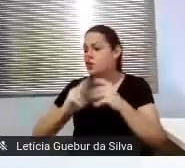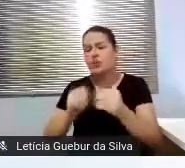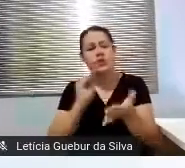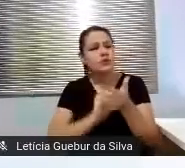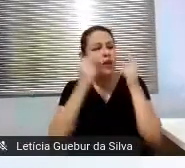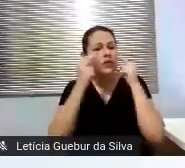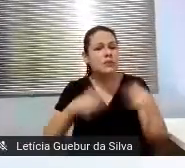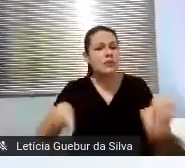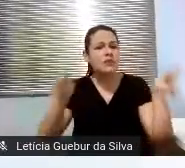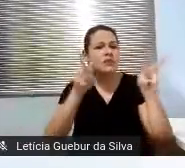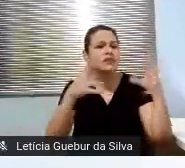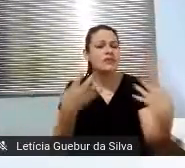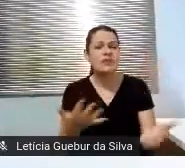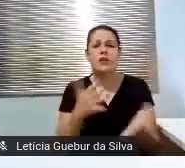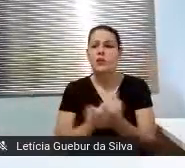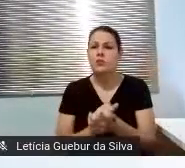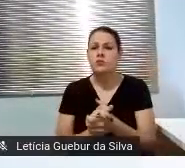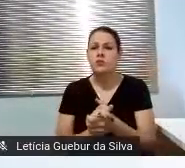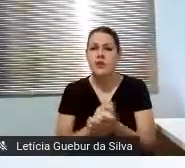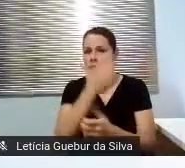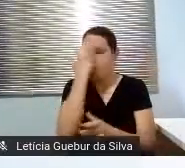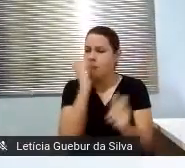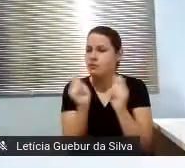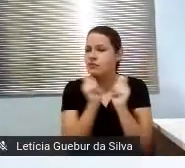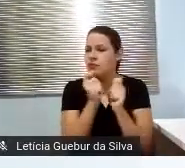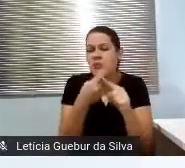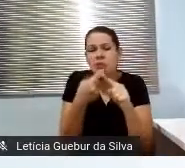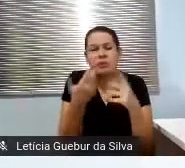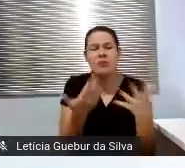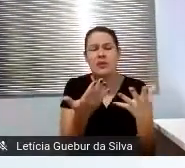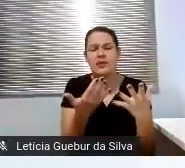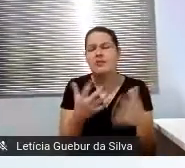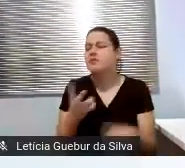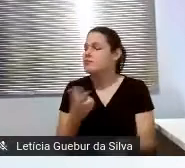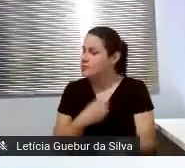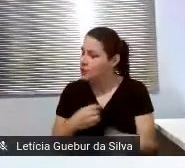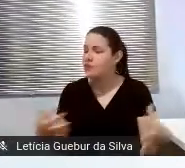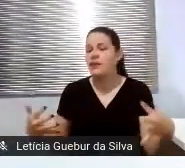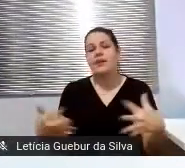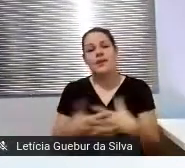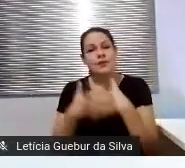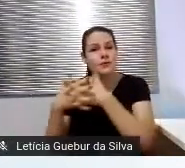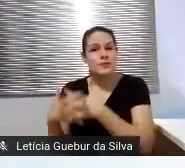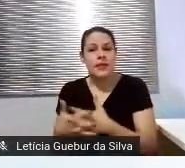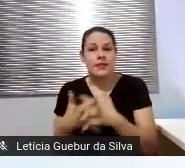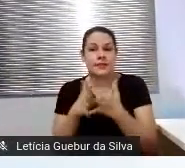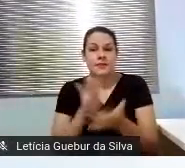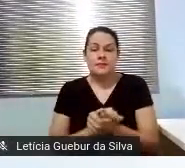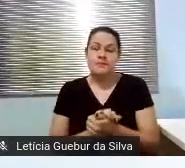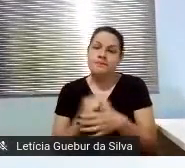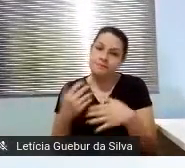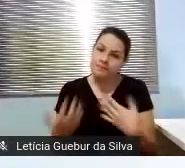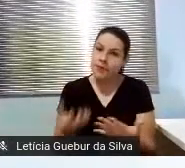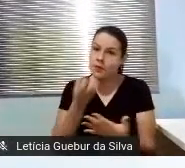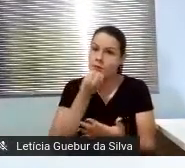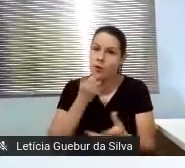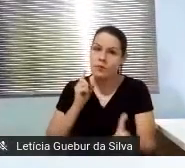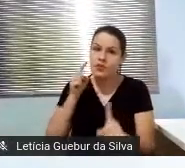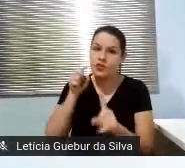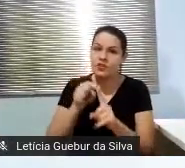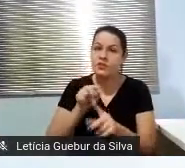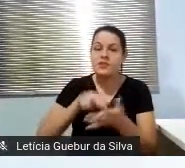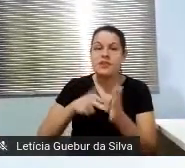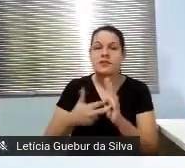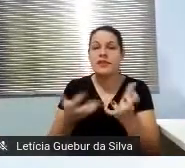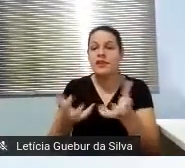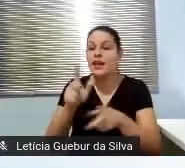ser menos mesquinho. Nossa, é complexo. O Exatamente. importante aqui, nosso objetivo é que a população se